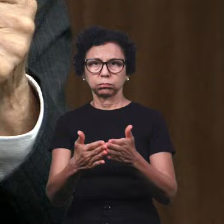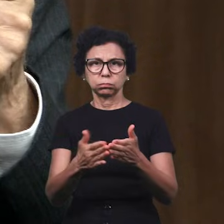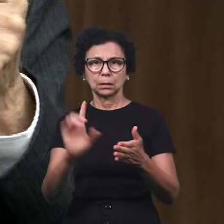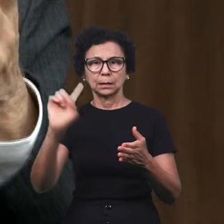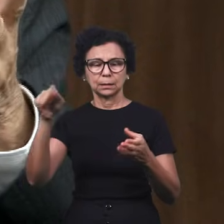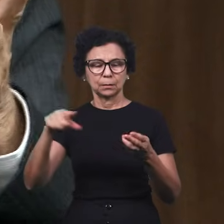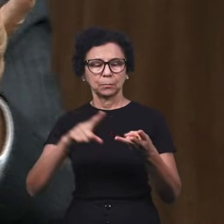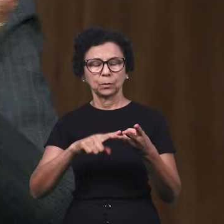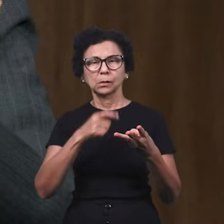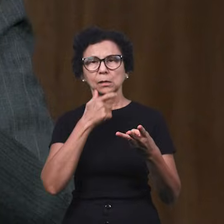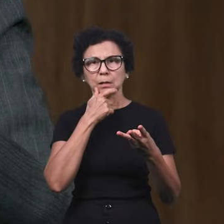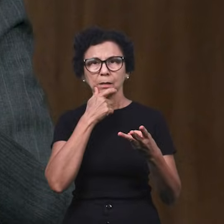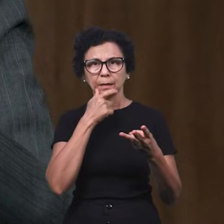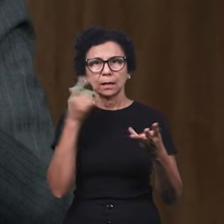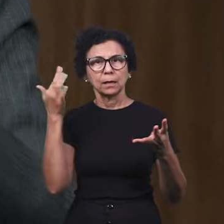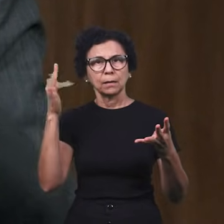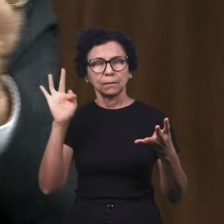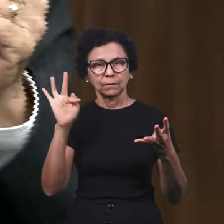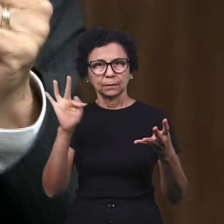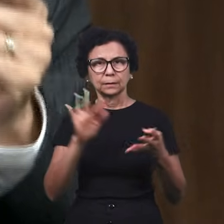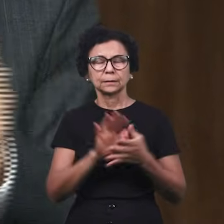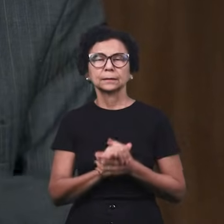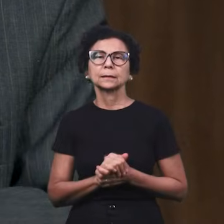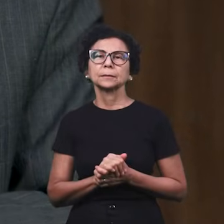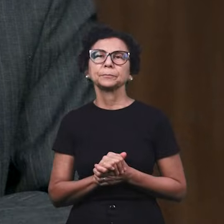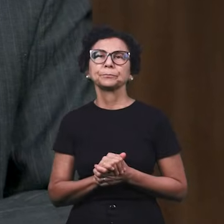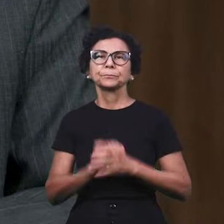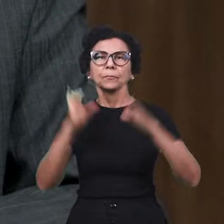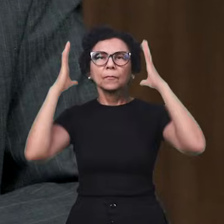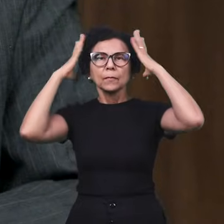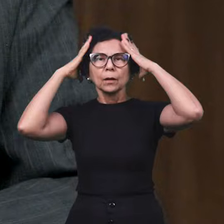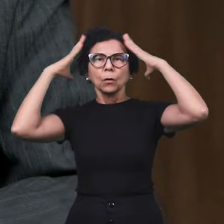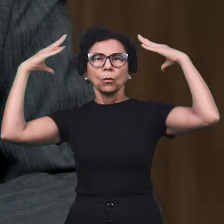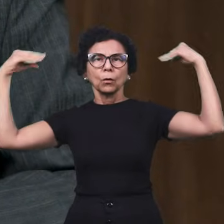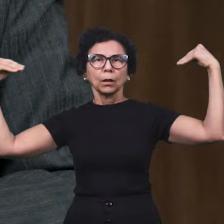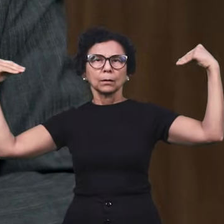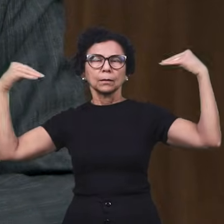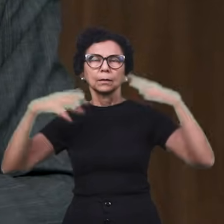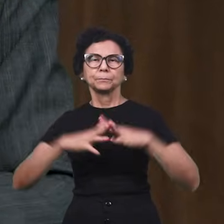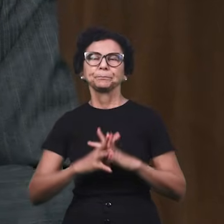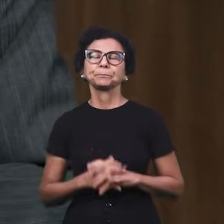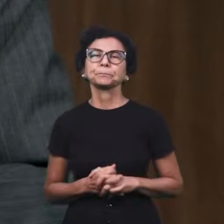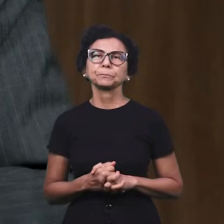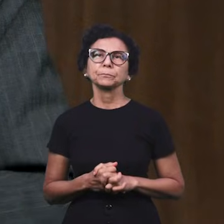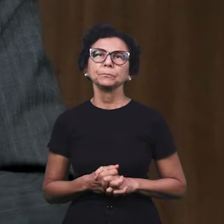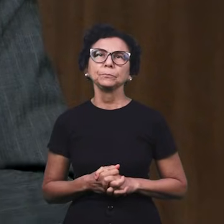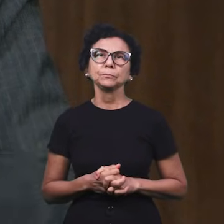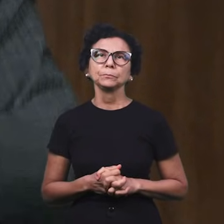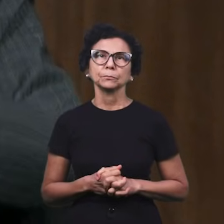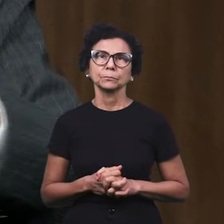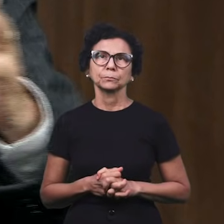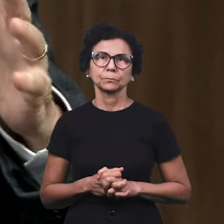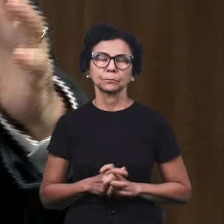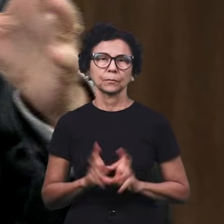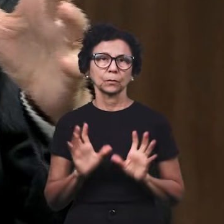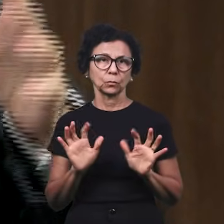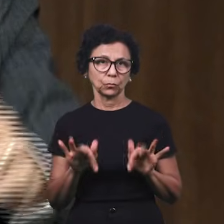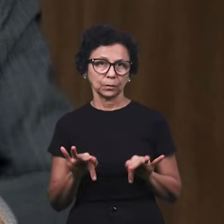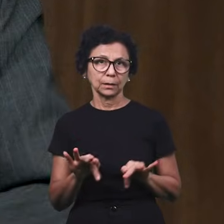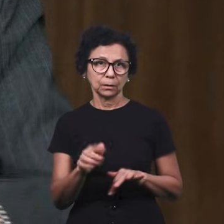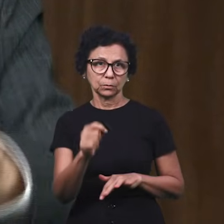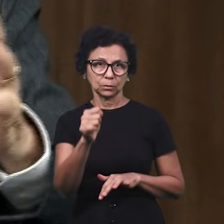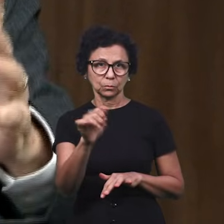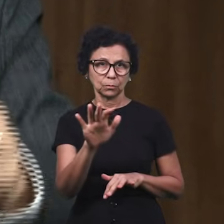pela Inglaterra, França e Holanda. Perfeito. E também aqui vamos citar alguns já estamos